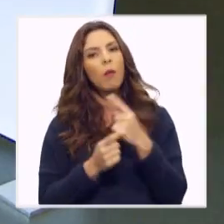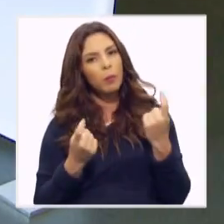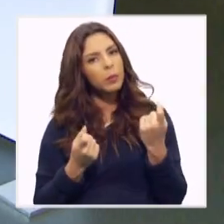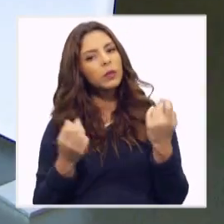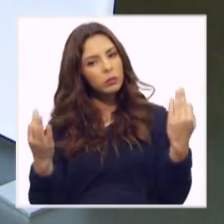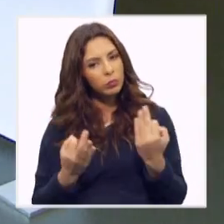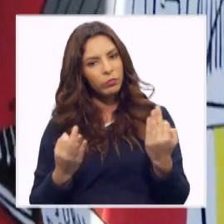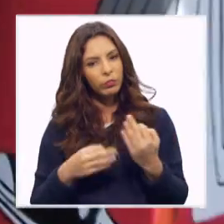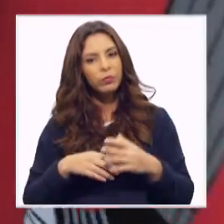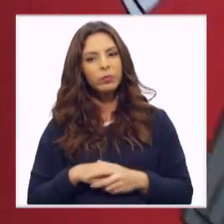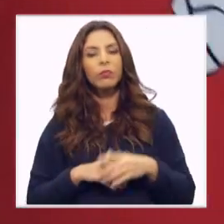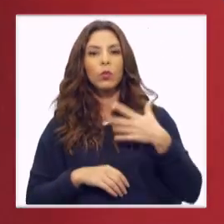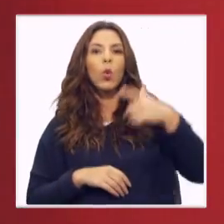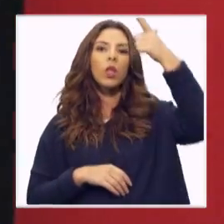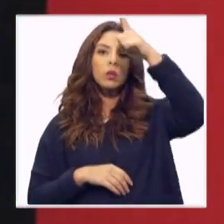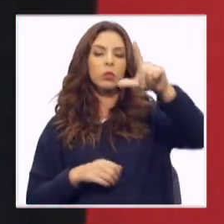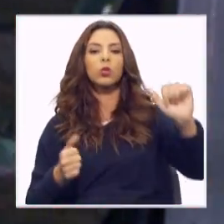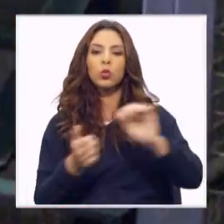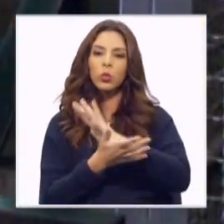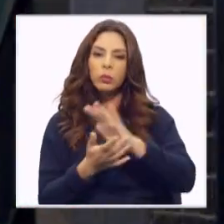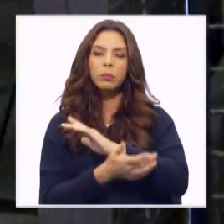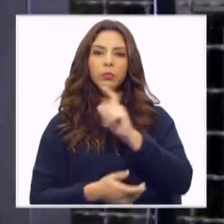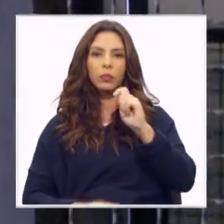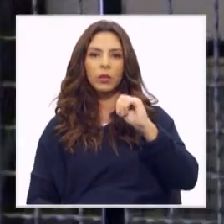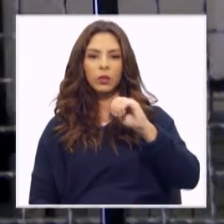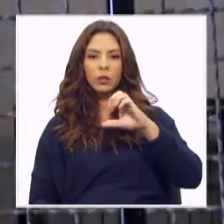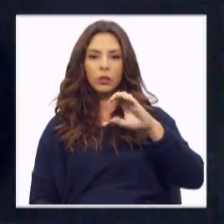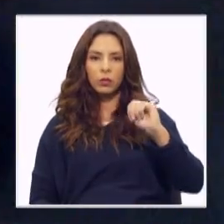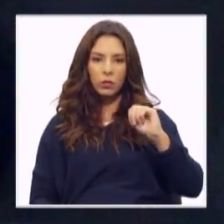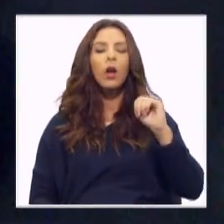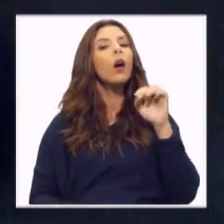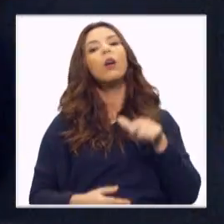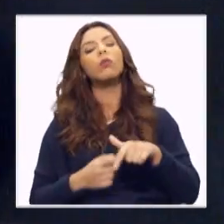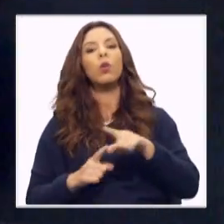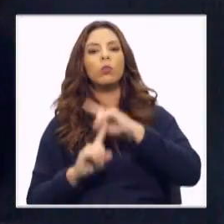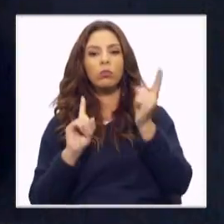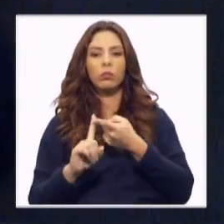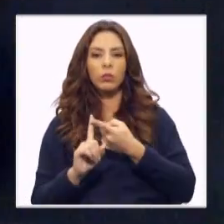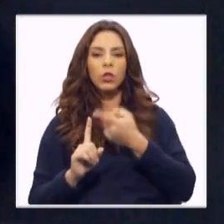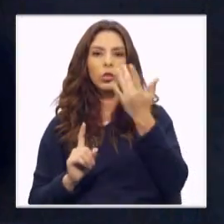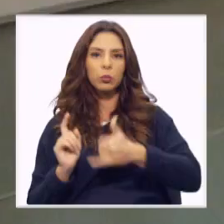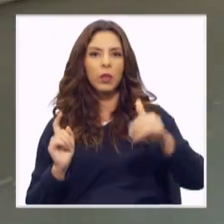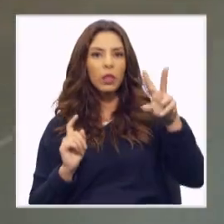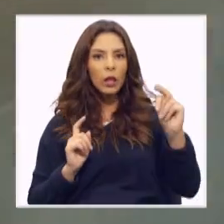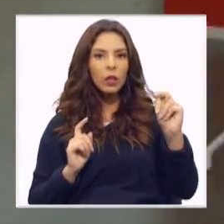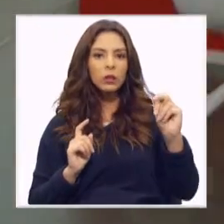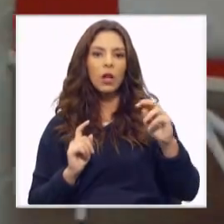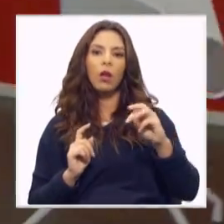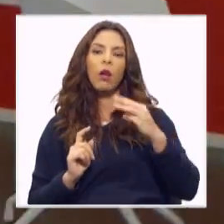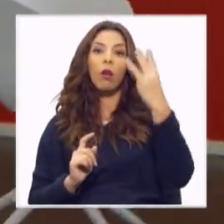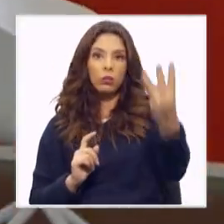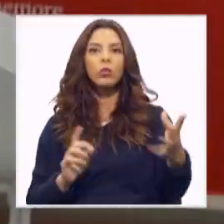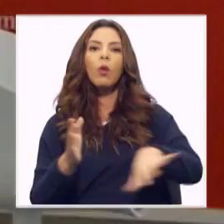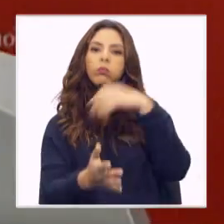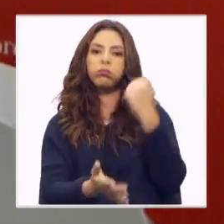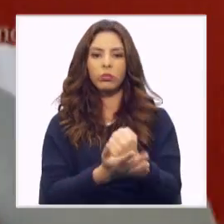escrutínio. Sou licenciado em jornalismo na ESCS, comecei o curso em 2013 e acabei os 3 anos depois.